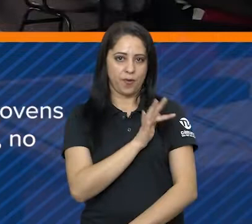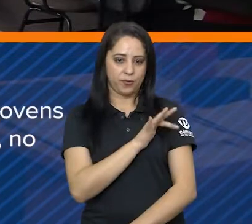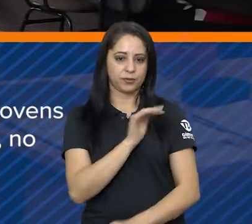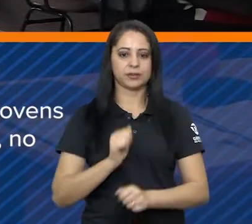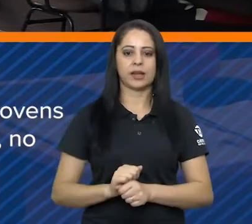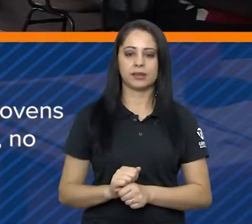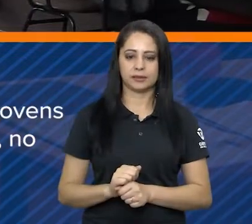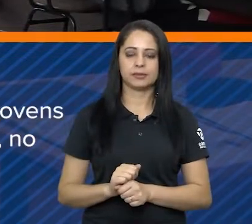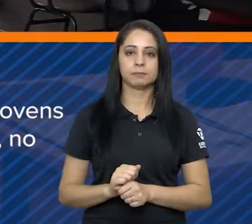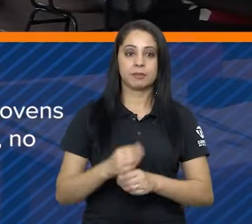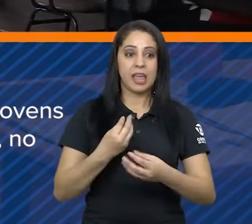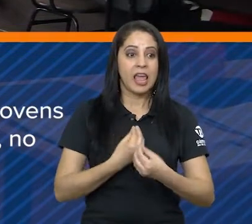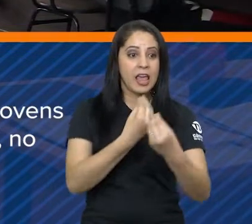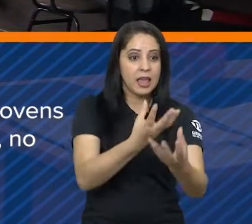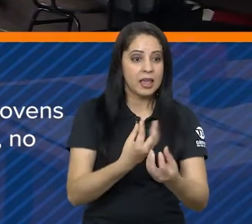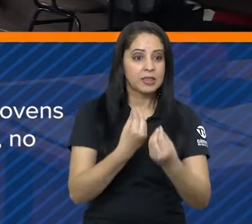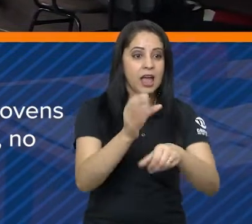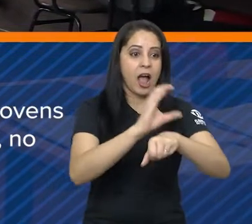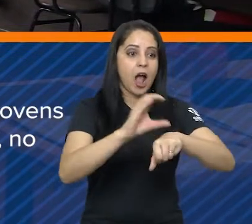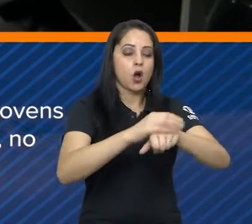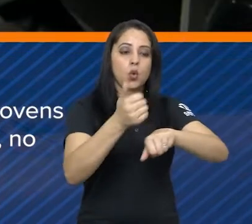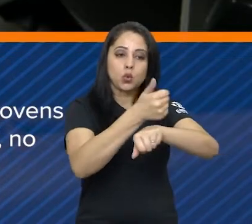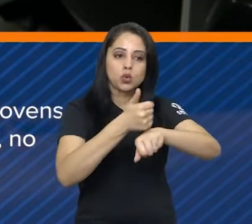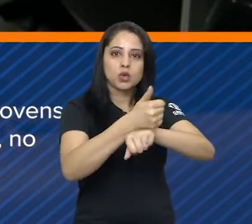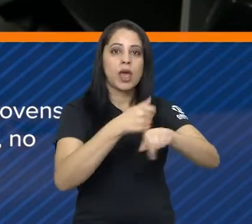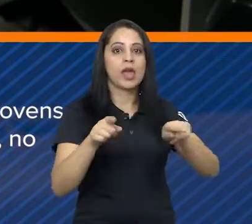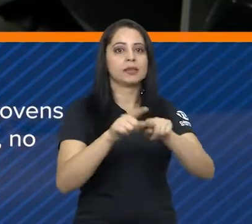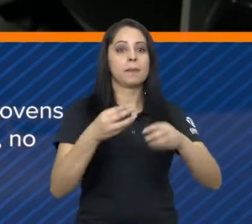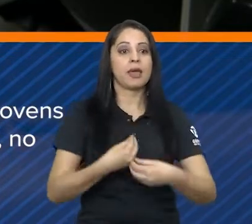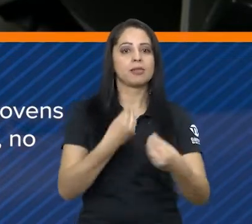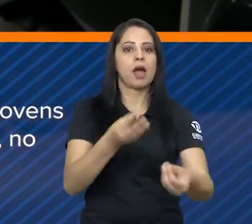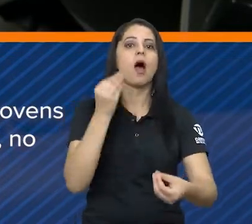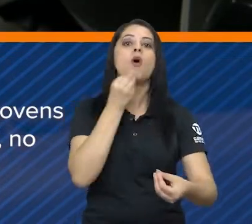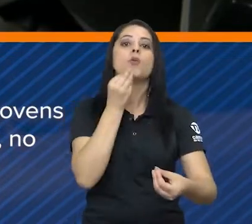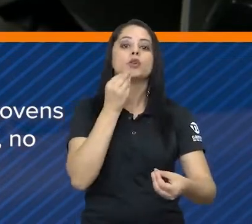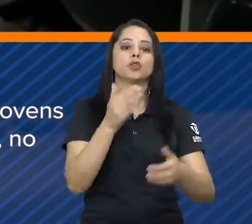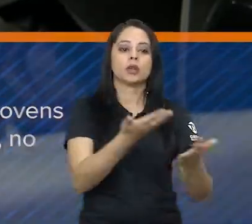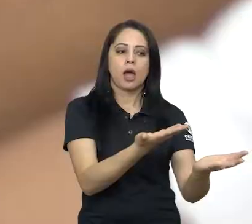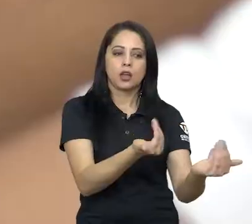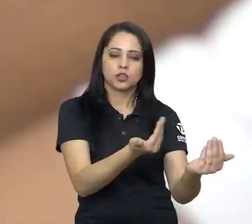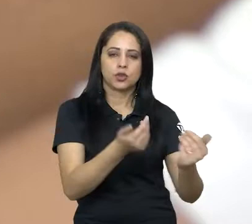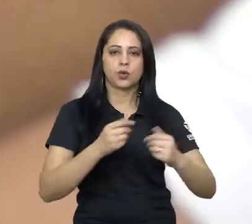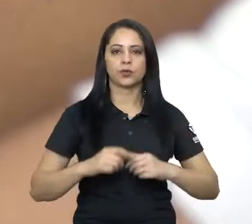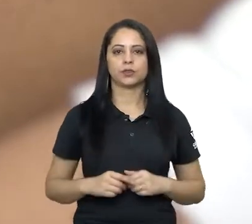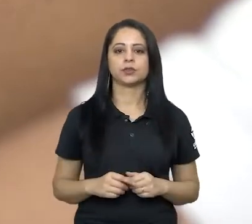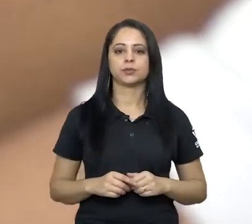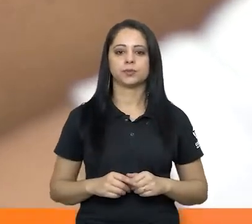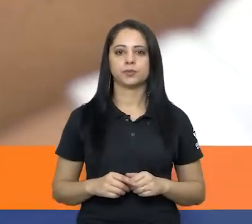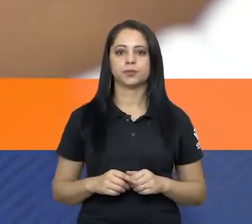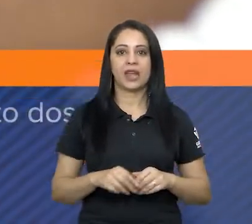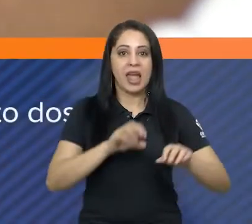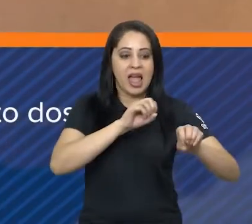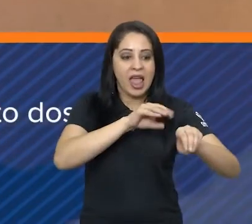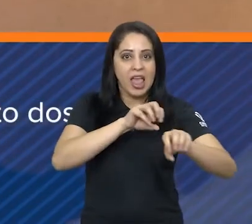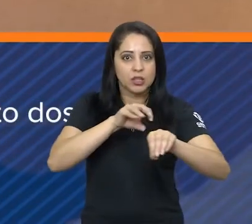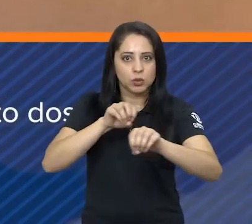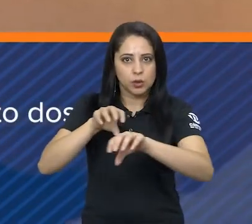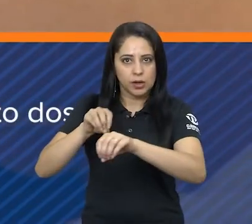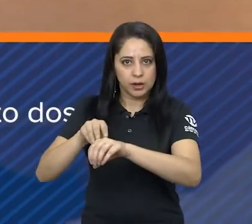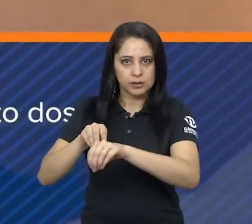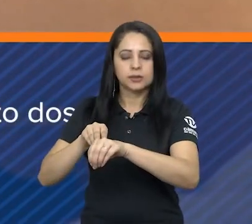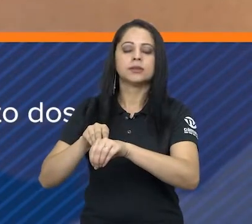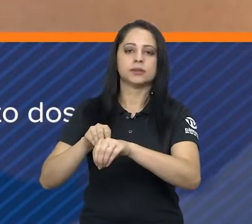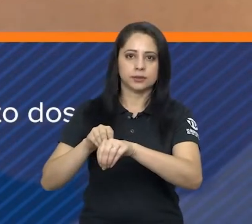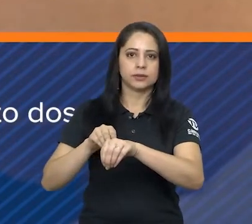Fundas. São propostas que oferecem qualificação e oportunidades para jovens. Na educação, foi aprovada a proposta